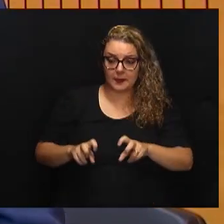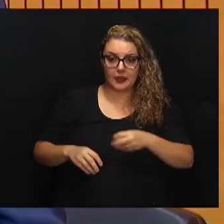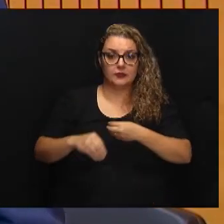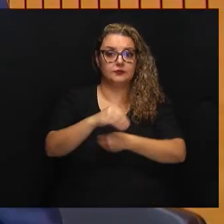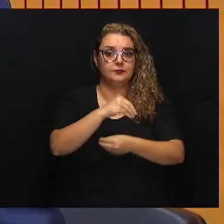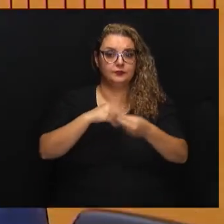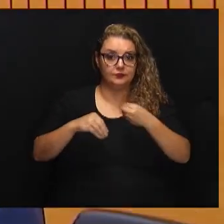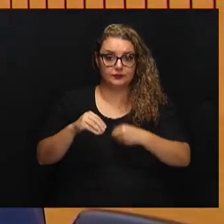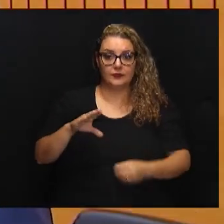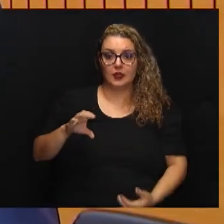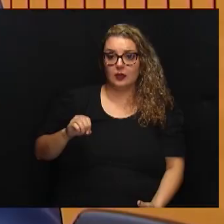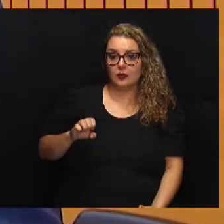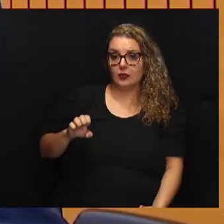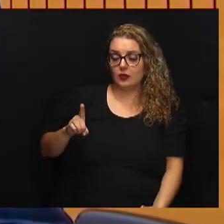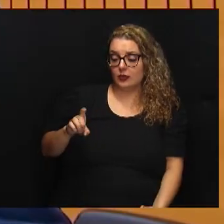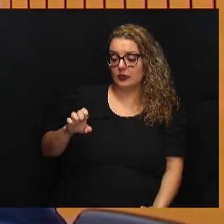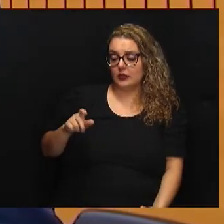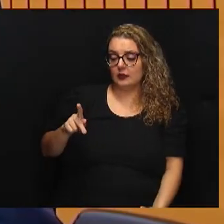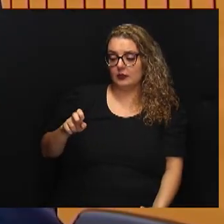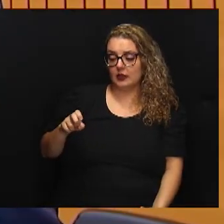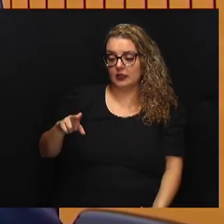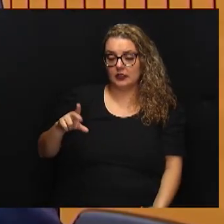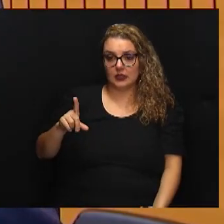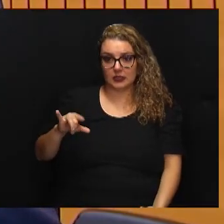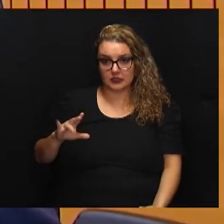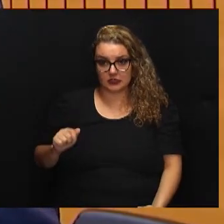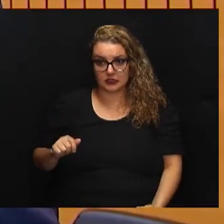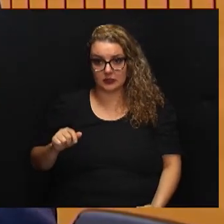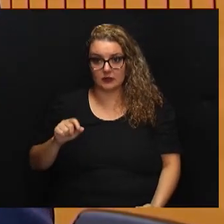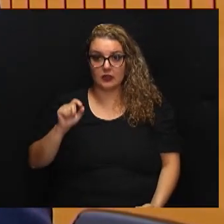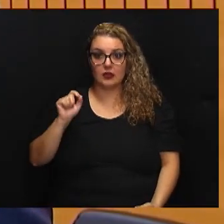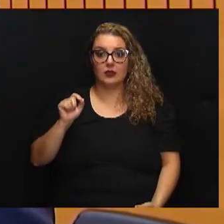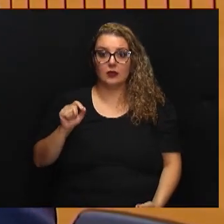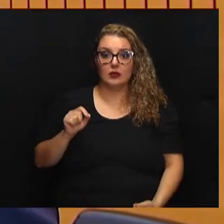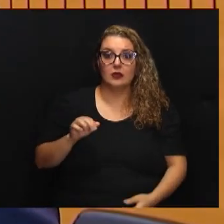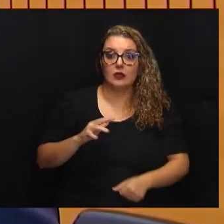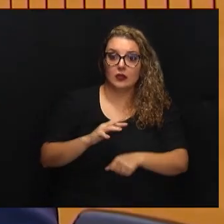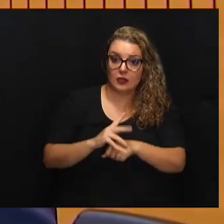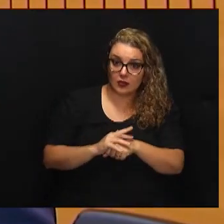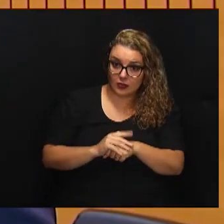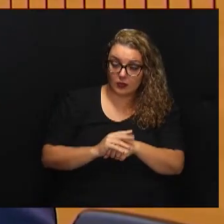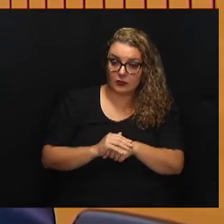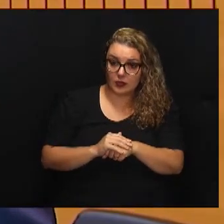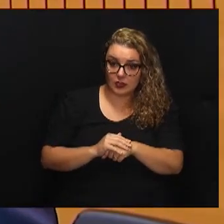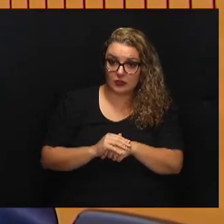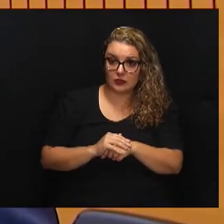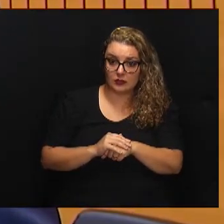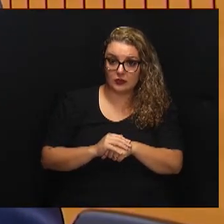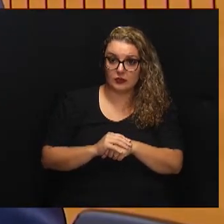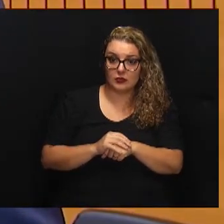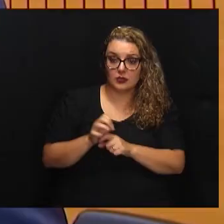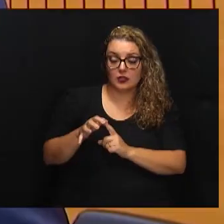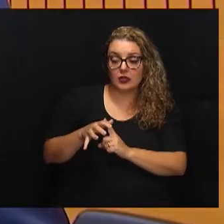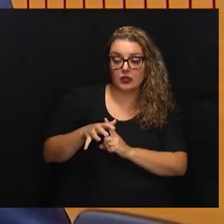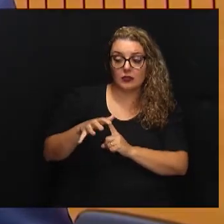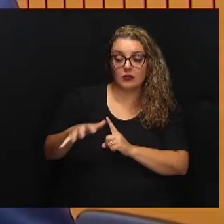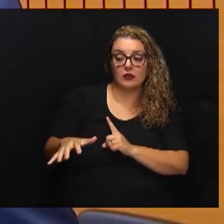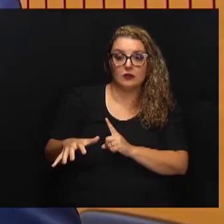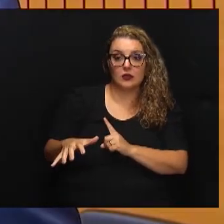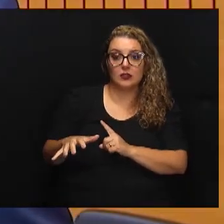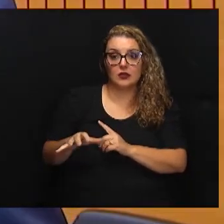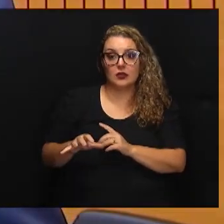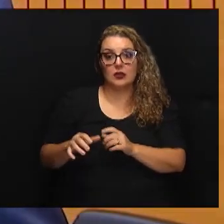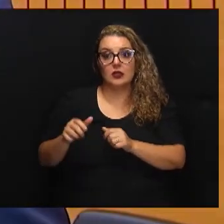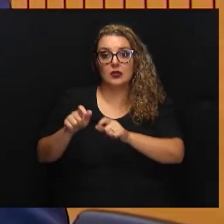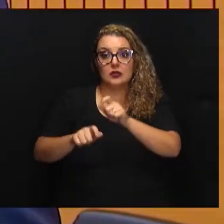a codependência. A codependência é uma doença, né, que acaba afetando as pessoas que estão ao